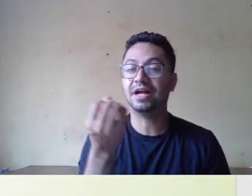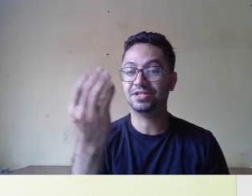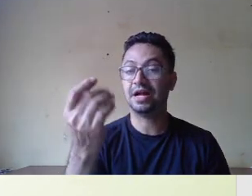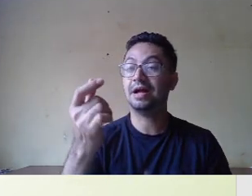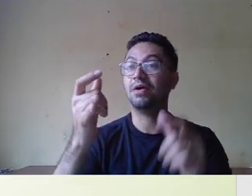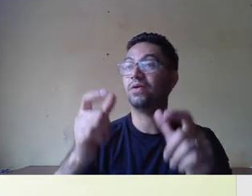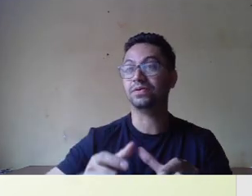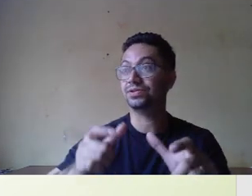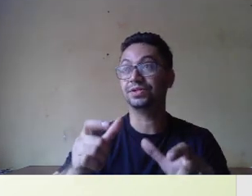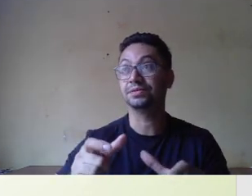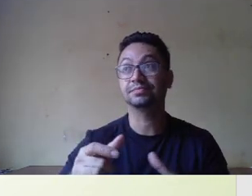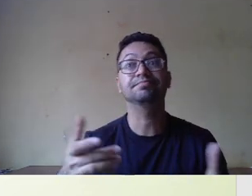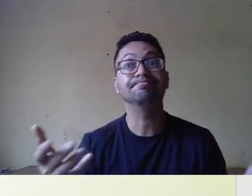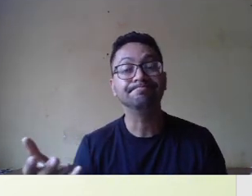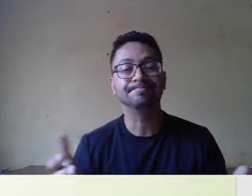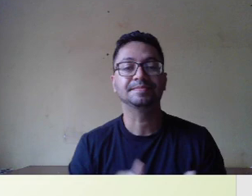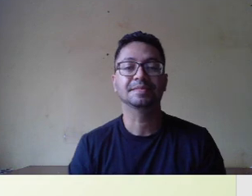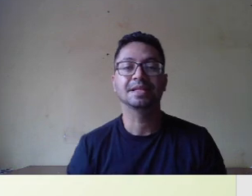você viajar onde?